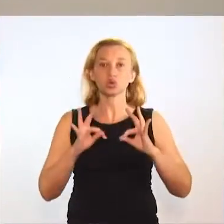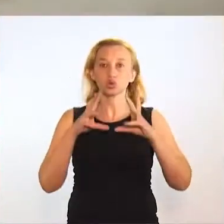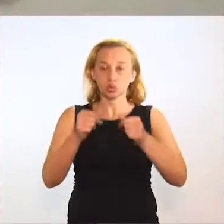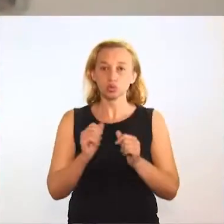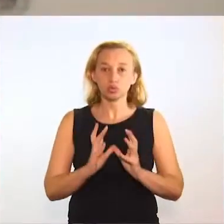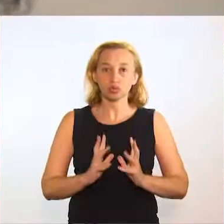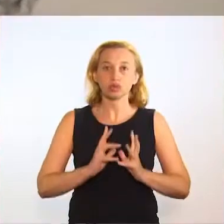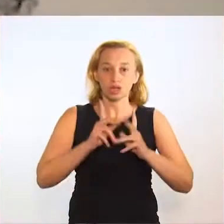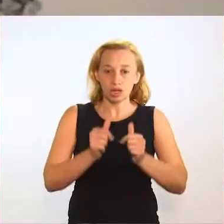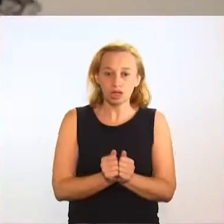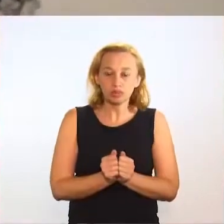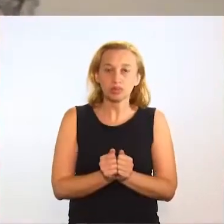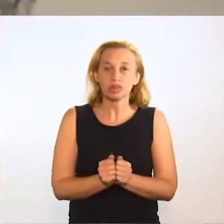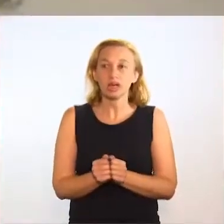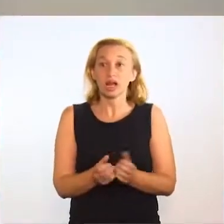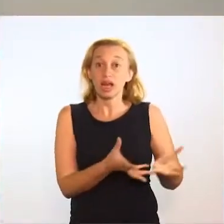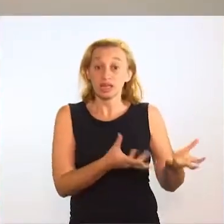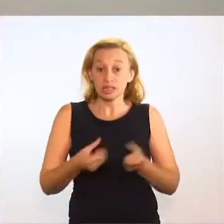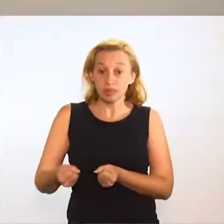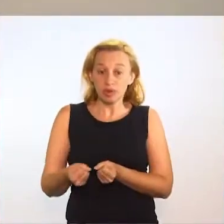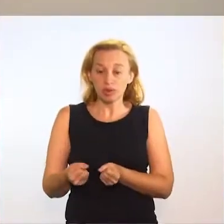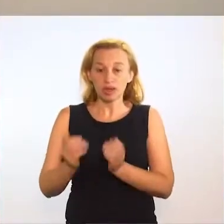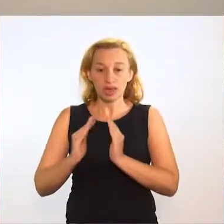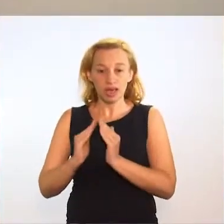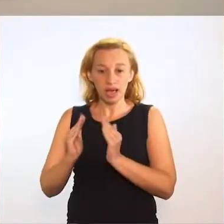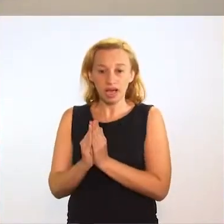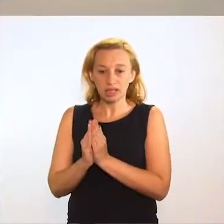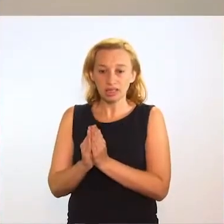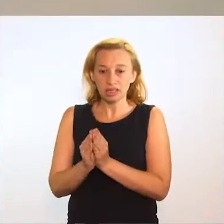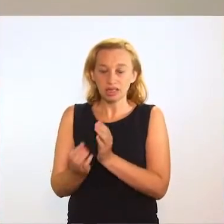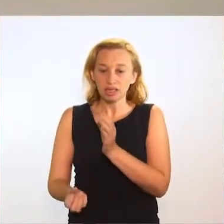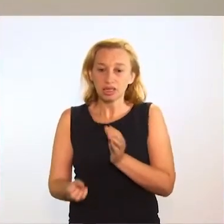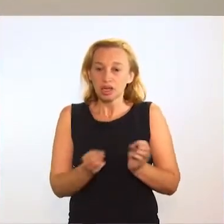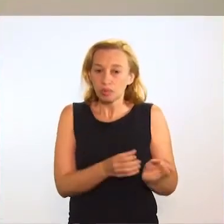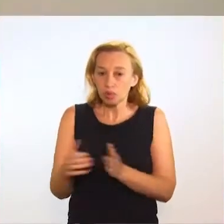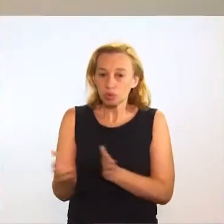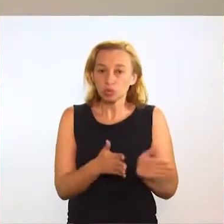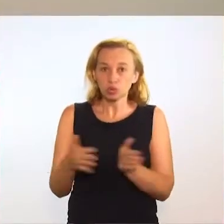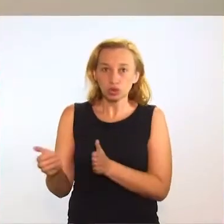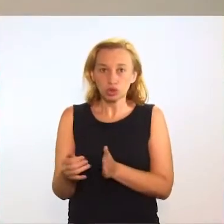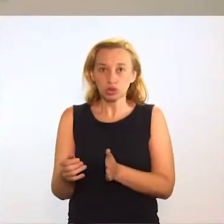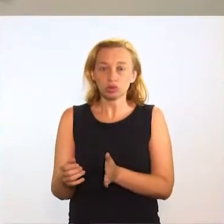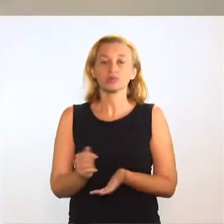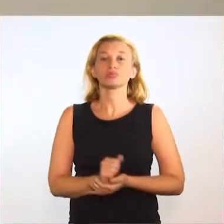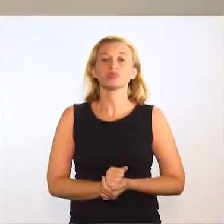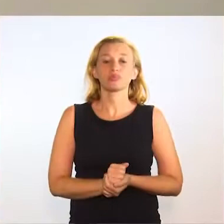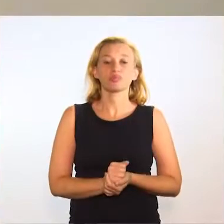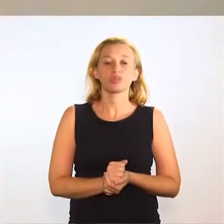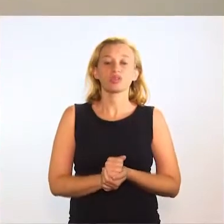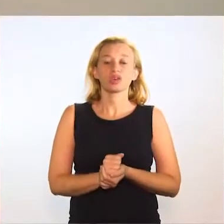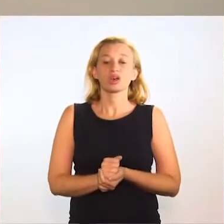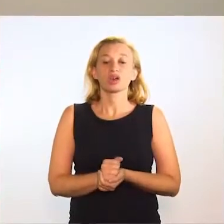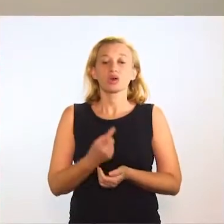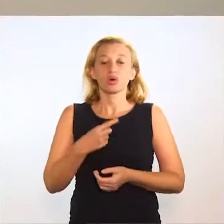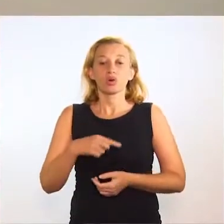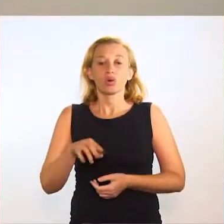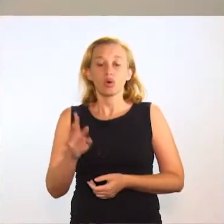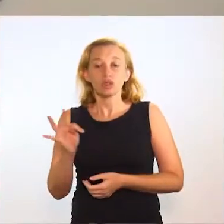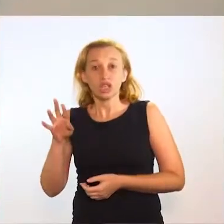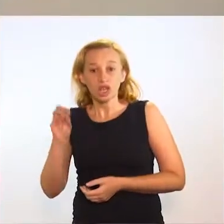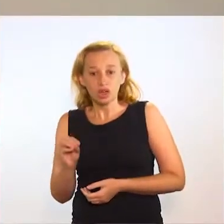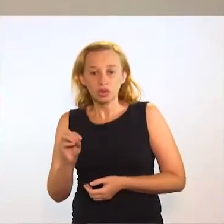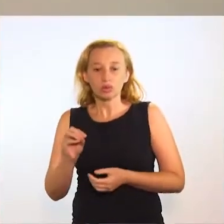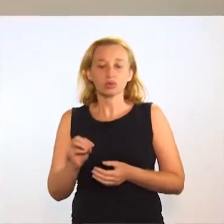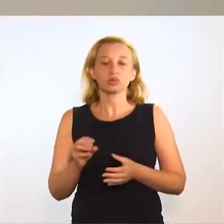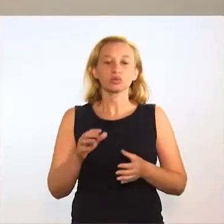tudo higienizado, e elas recebiam e produziam em casa. E a gente fez um roteiro, um parceiro que foi muito especial, que foi o motorista, que